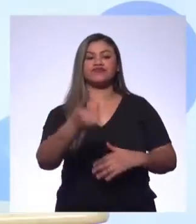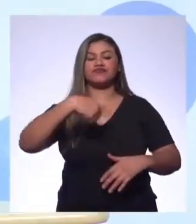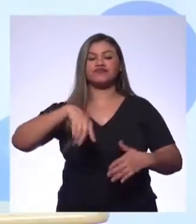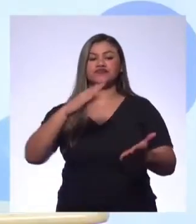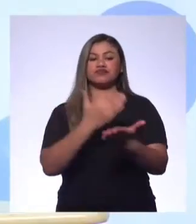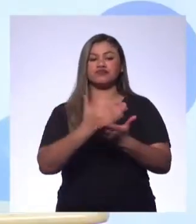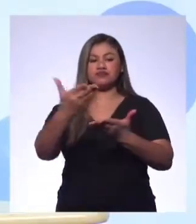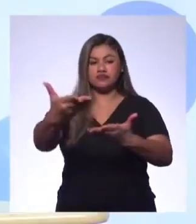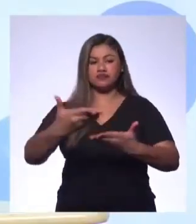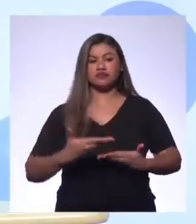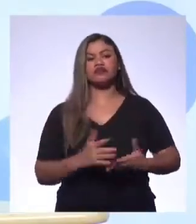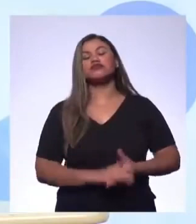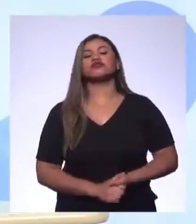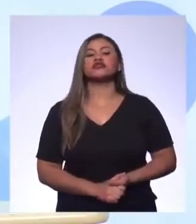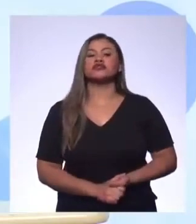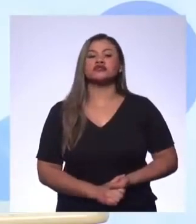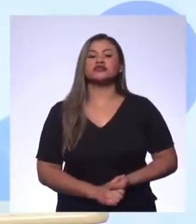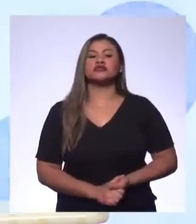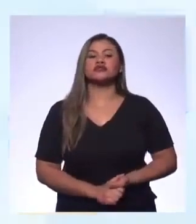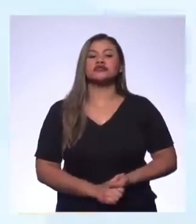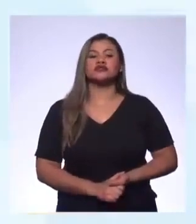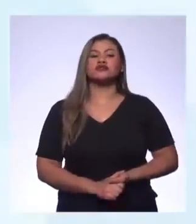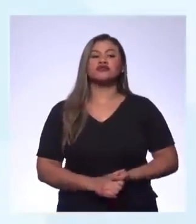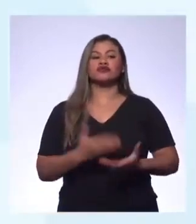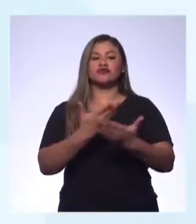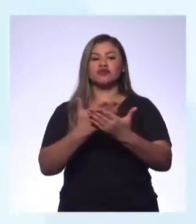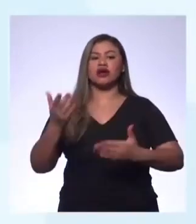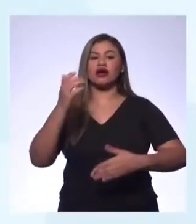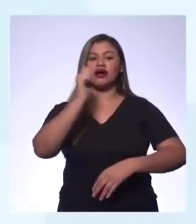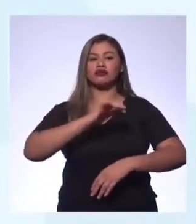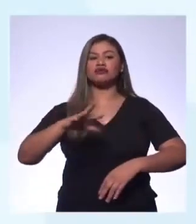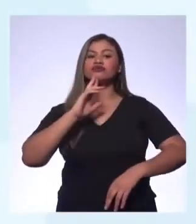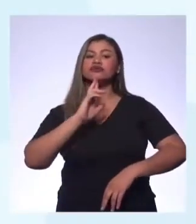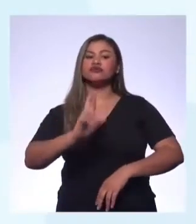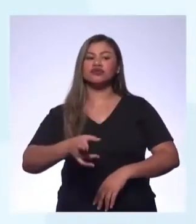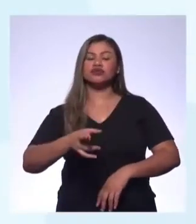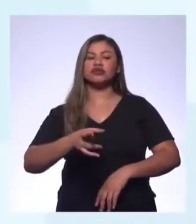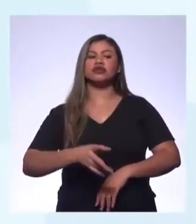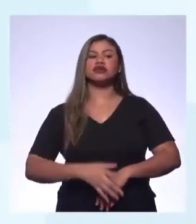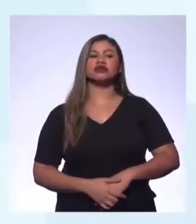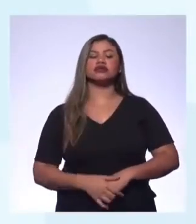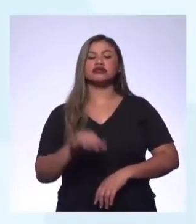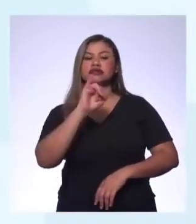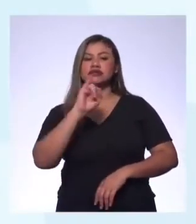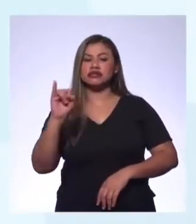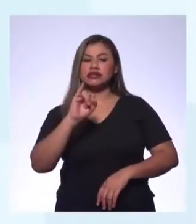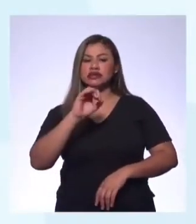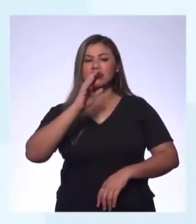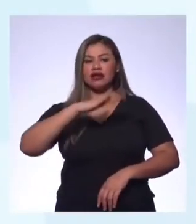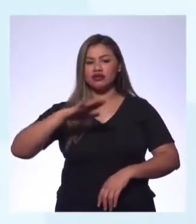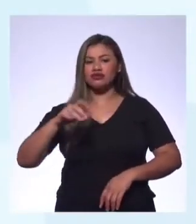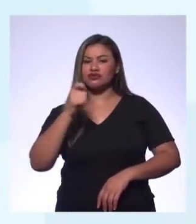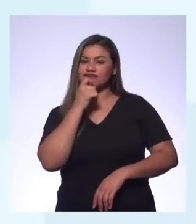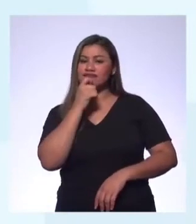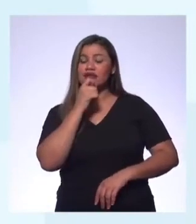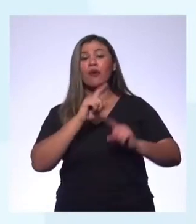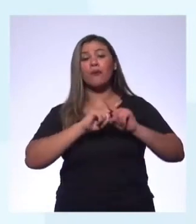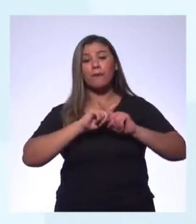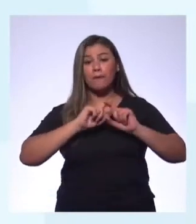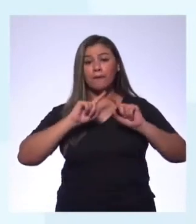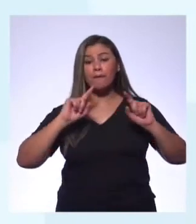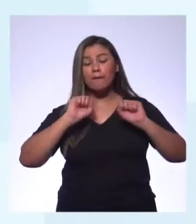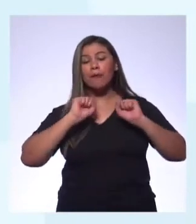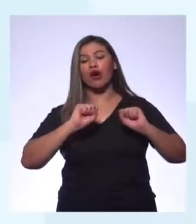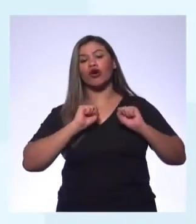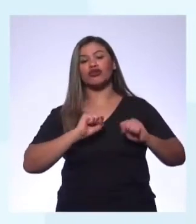com a acolhida. Para os alunos responderem, né? E se não houver alunos, os professores aí, então,